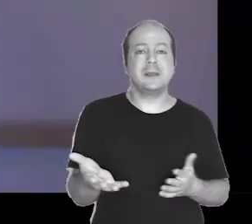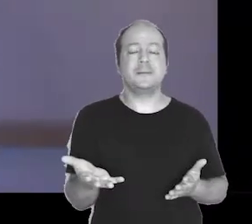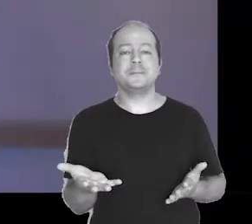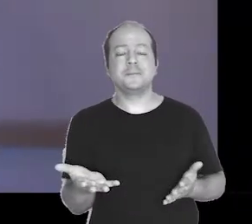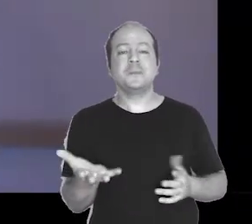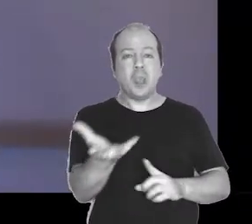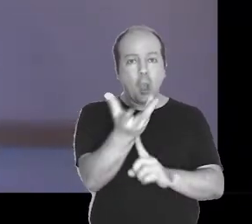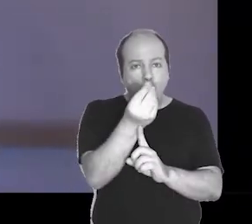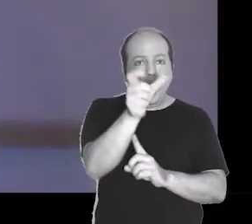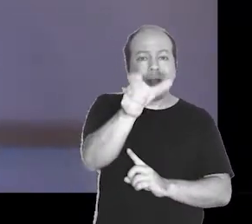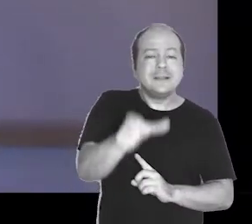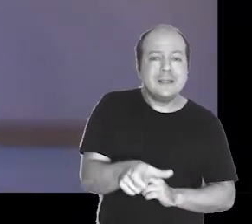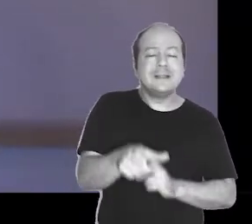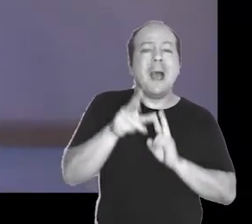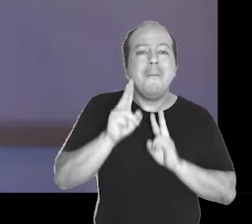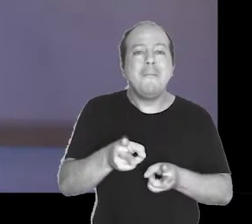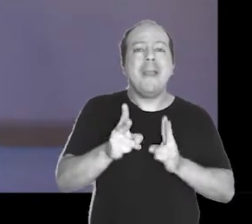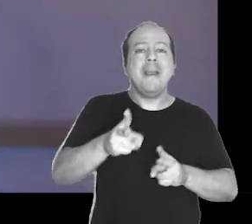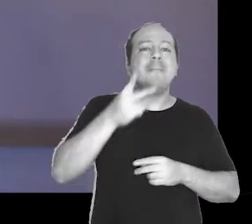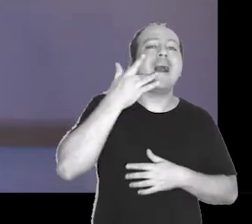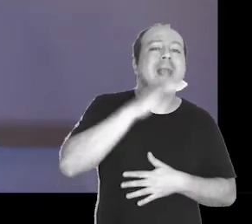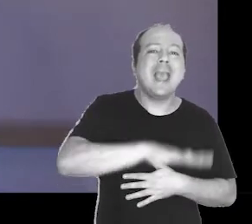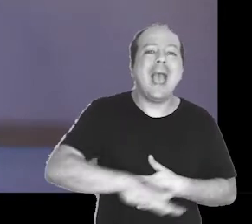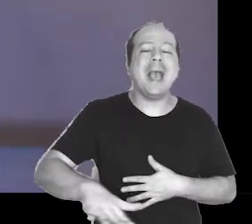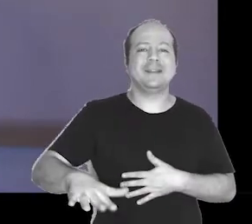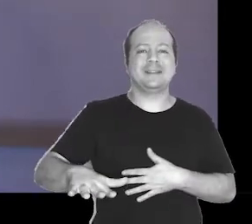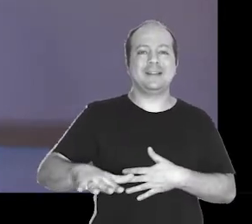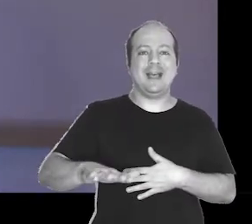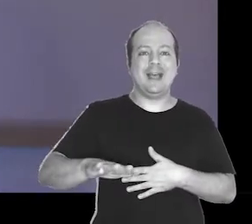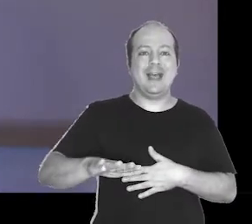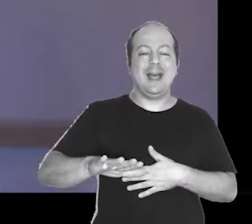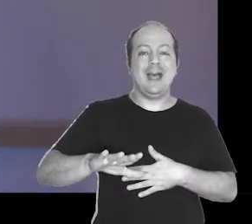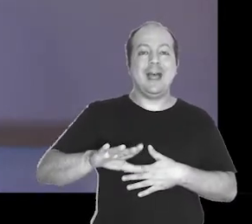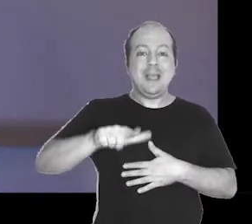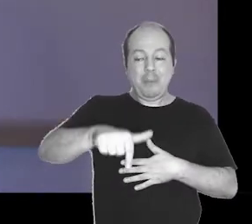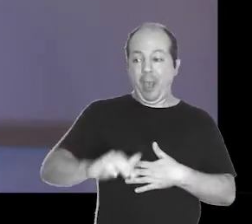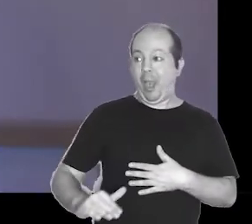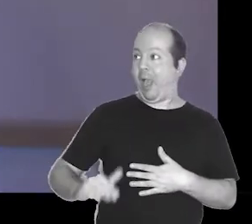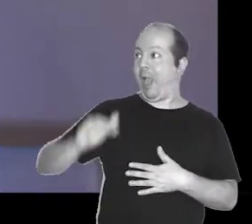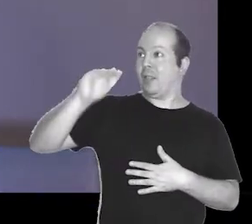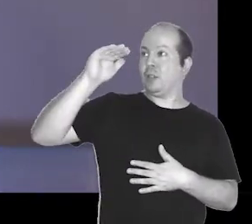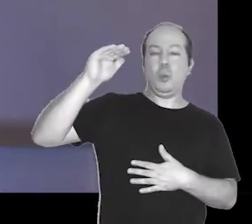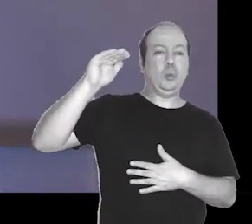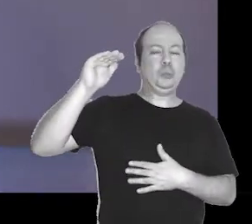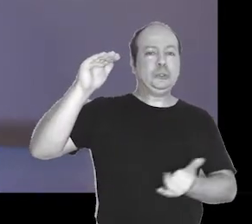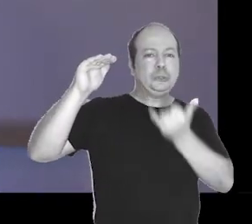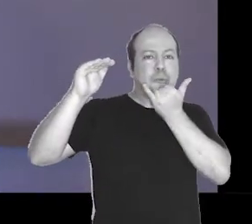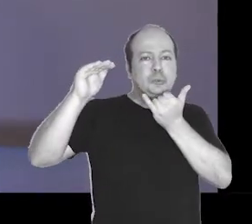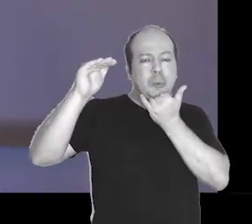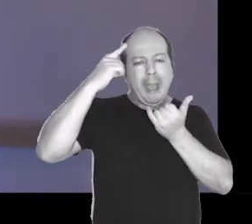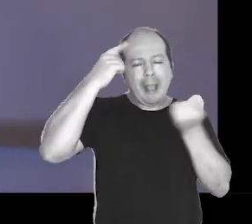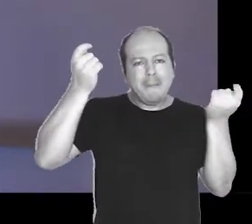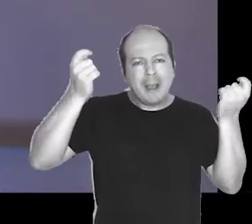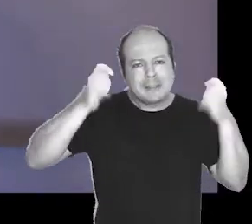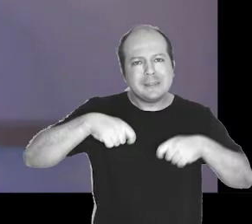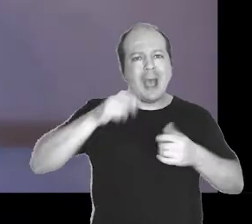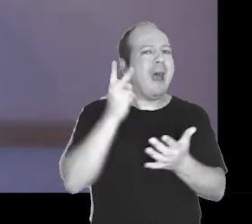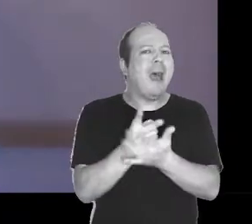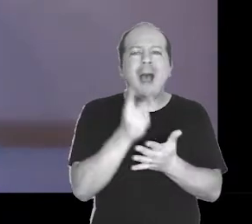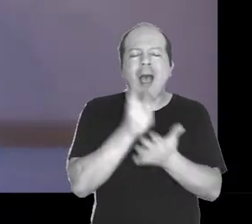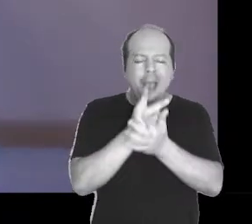O artista é aquela mesma criança que, quando adulto, se recusa a abrir mão da sua capacidade de